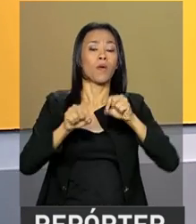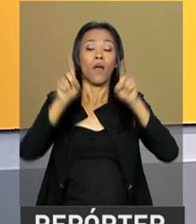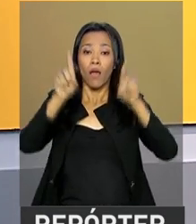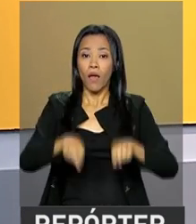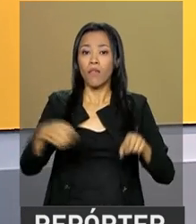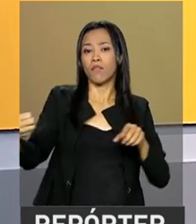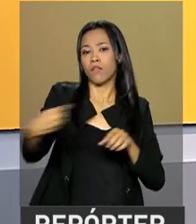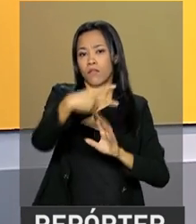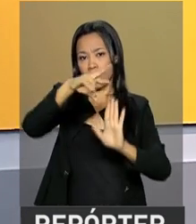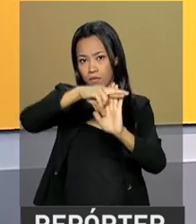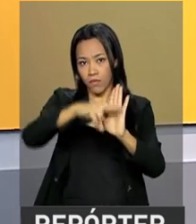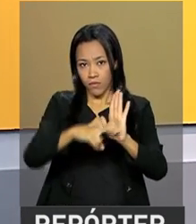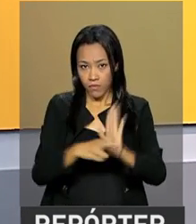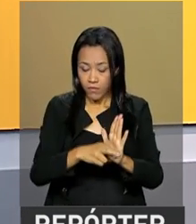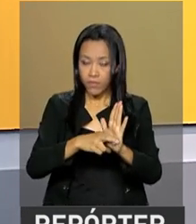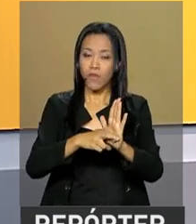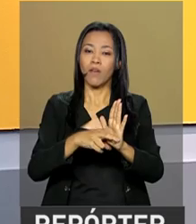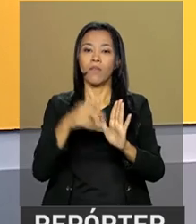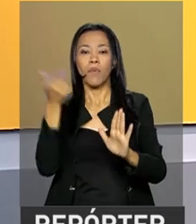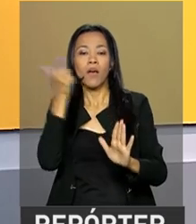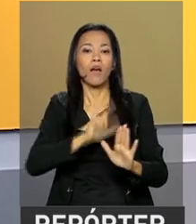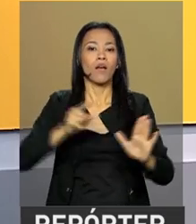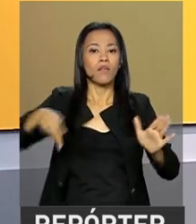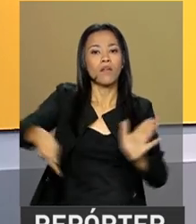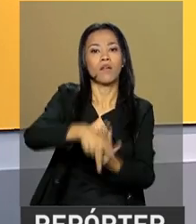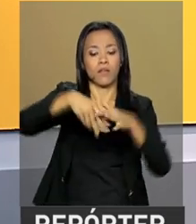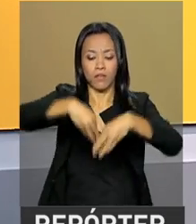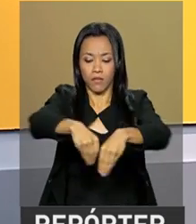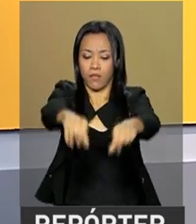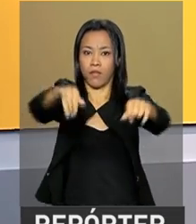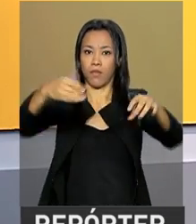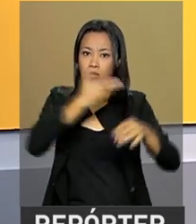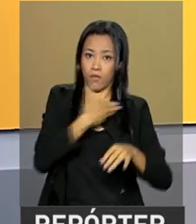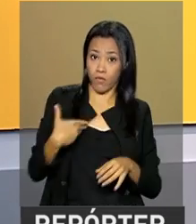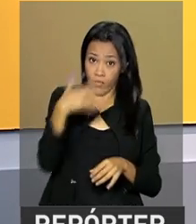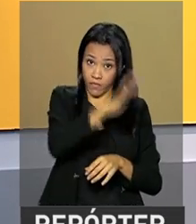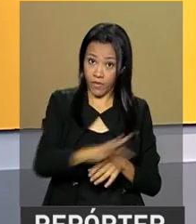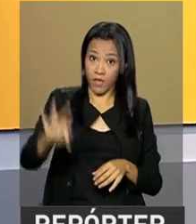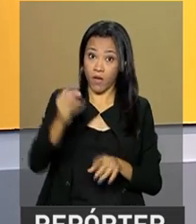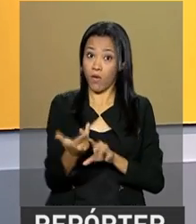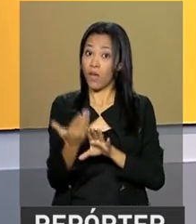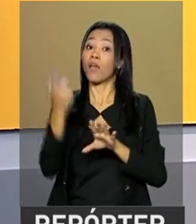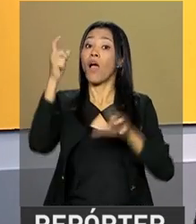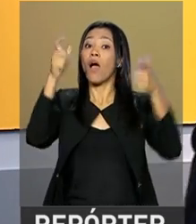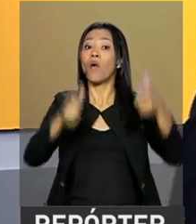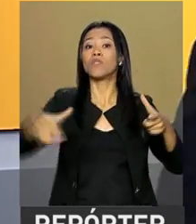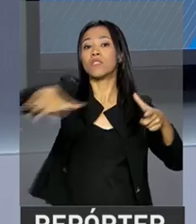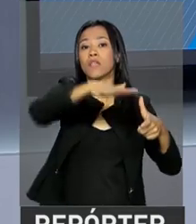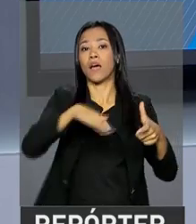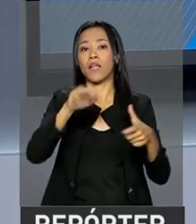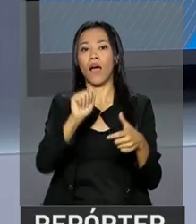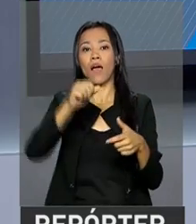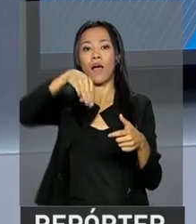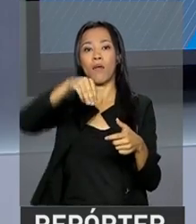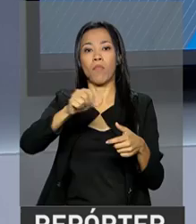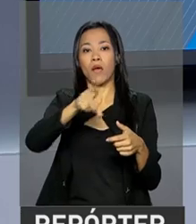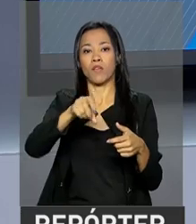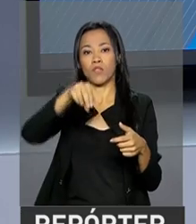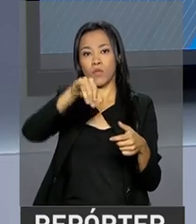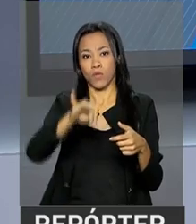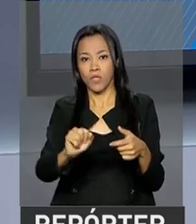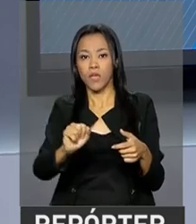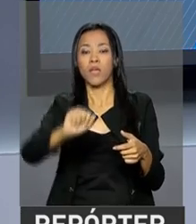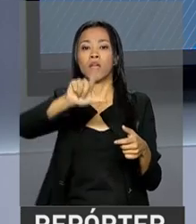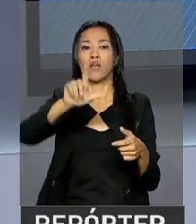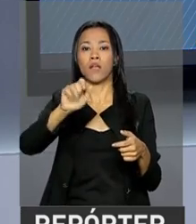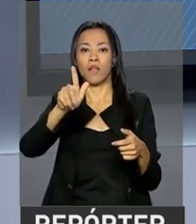novas regras para a regularização de terras da União ocupadas na Amazônia Legal e o governo segue